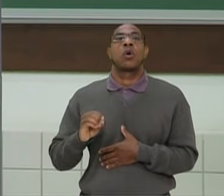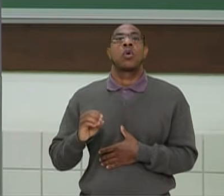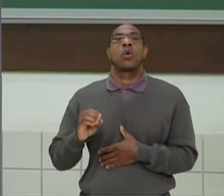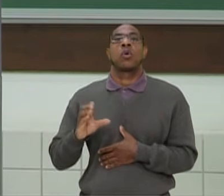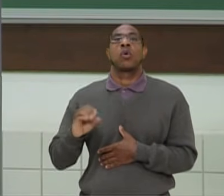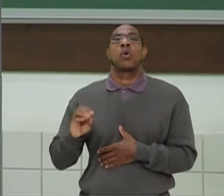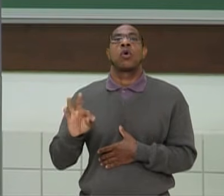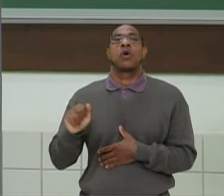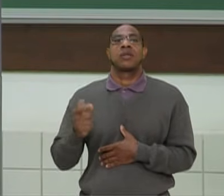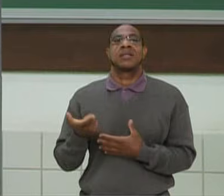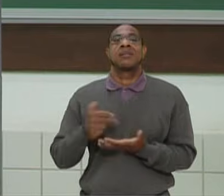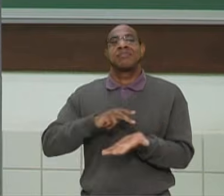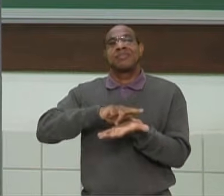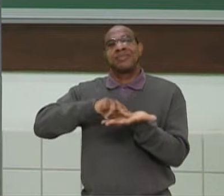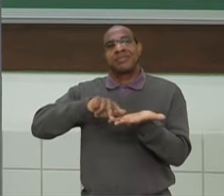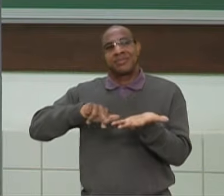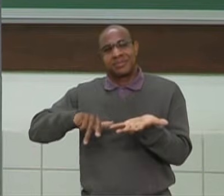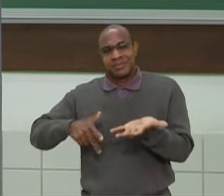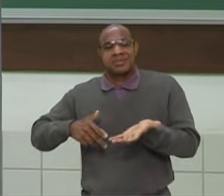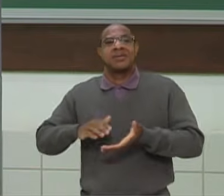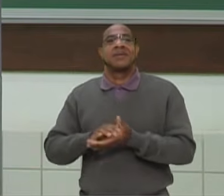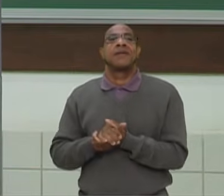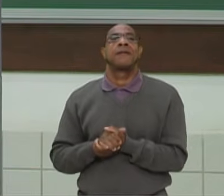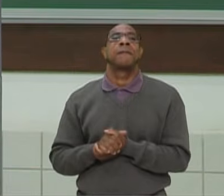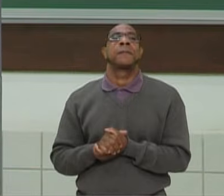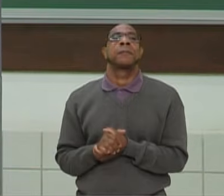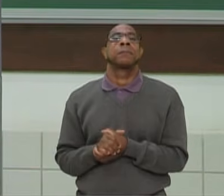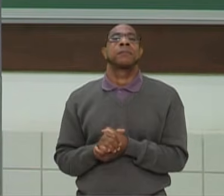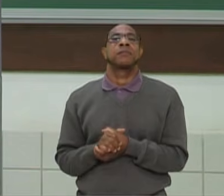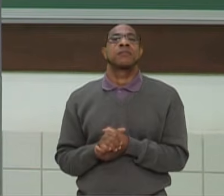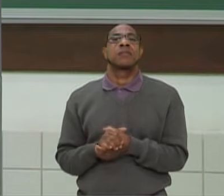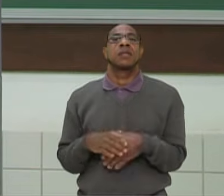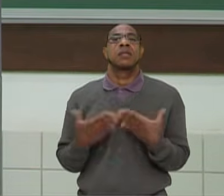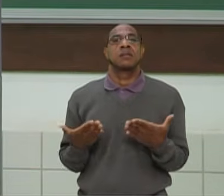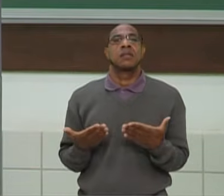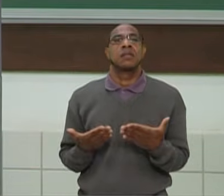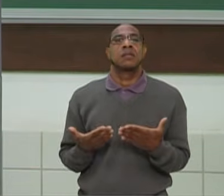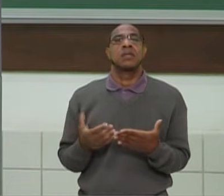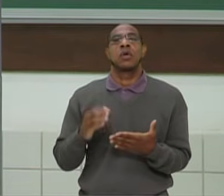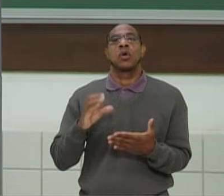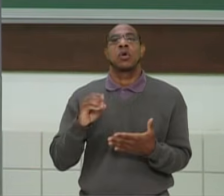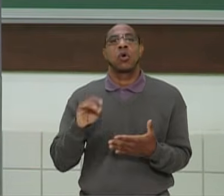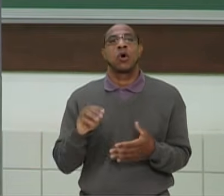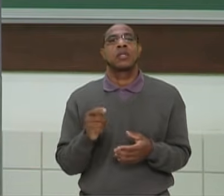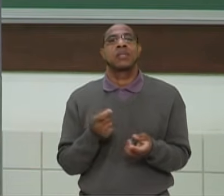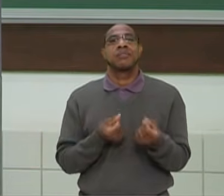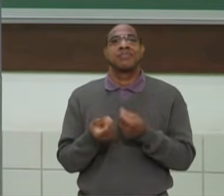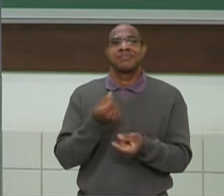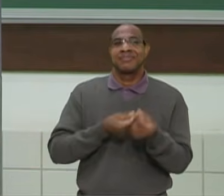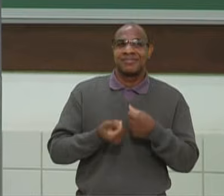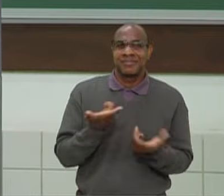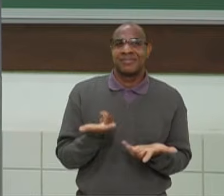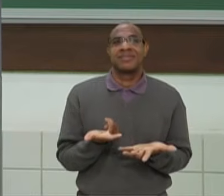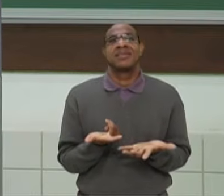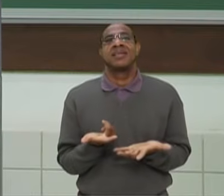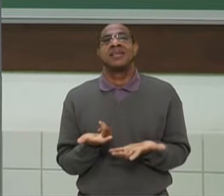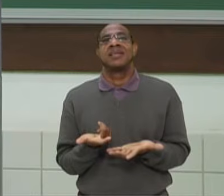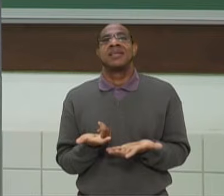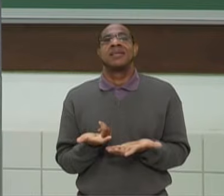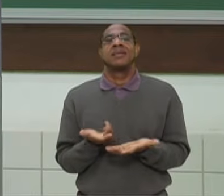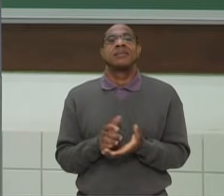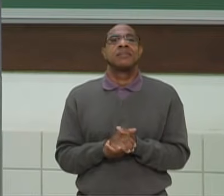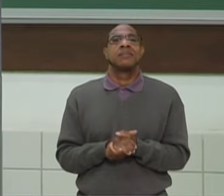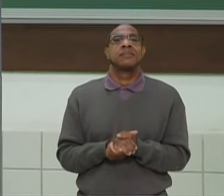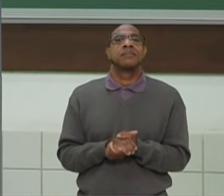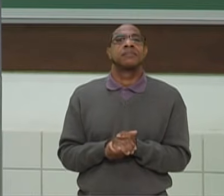Cotas raciais, cotas de gênero na política, por exemplo, cotas socioeconômicas principalmente, que a gente está mais acostumado a ouvir